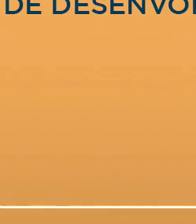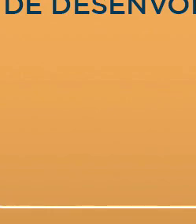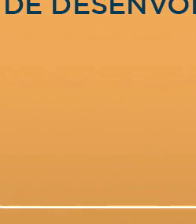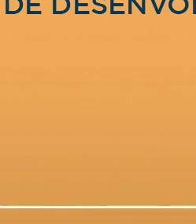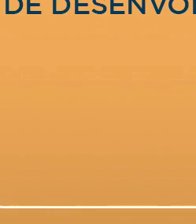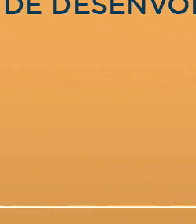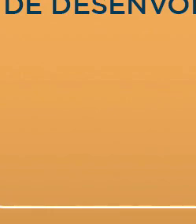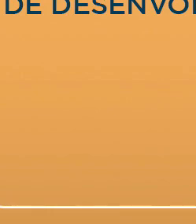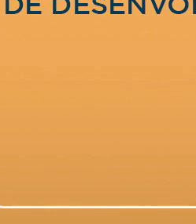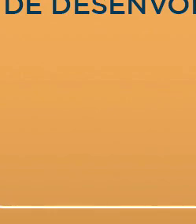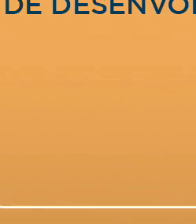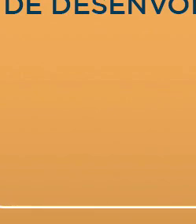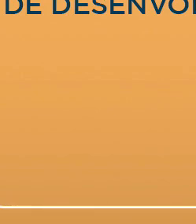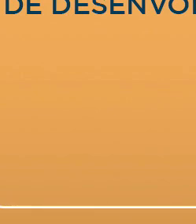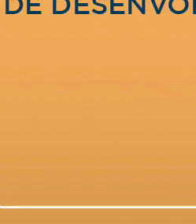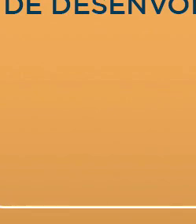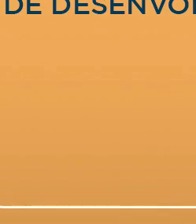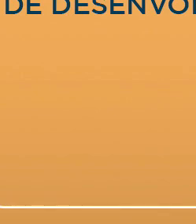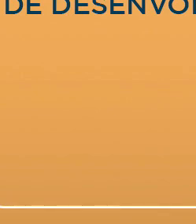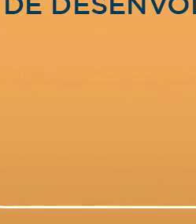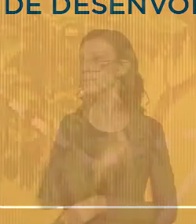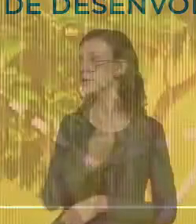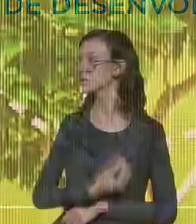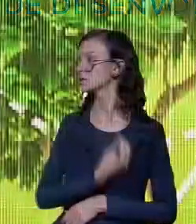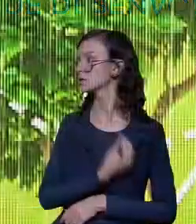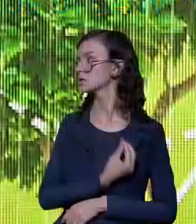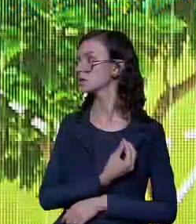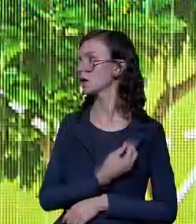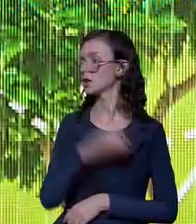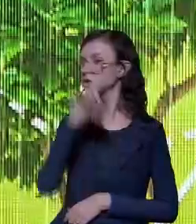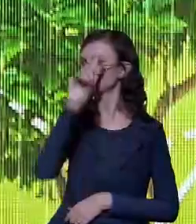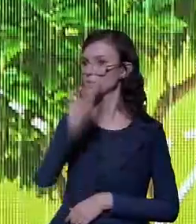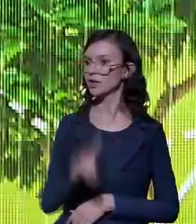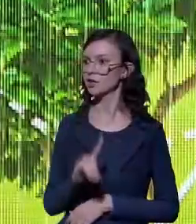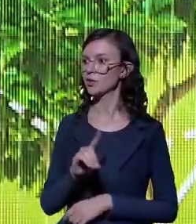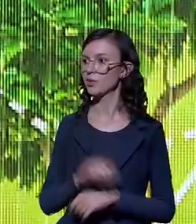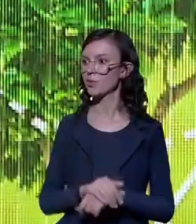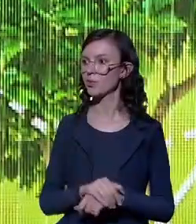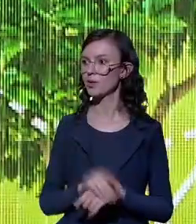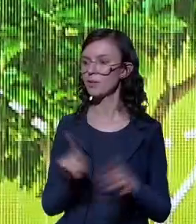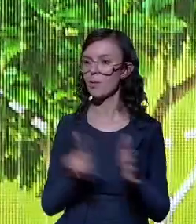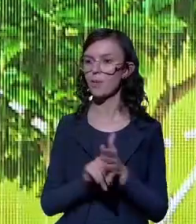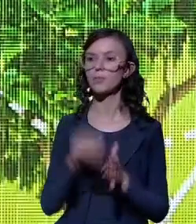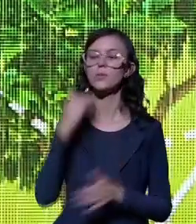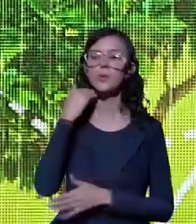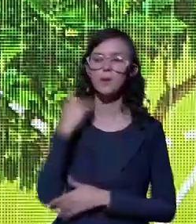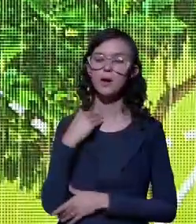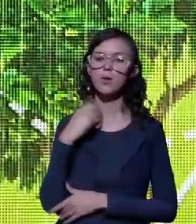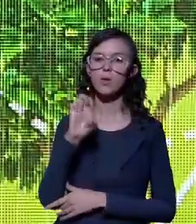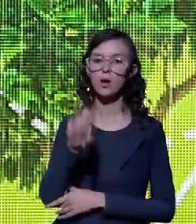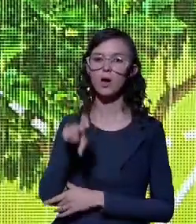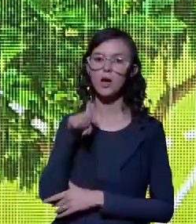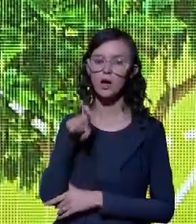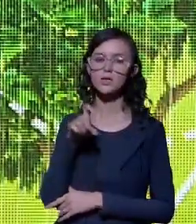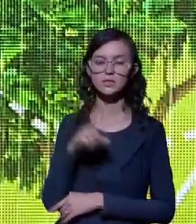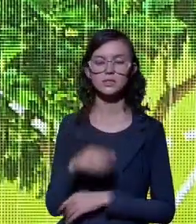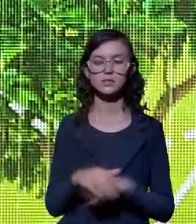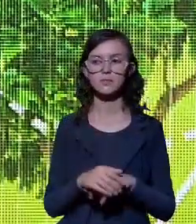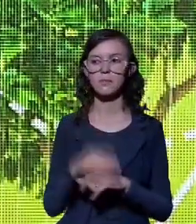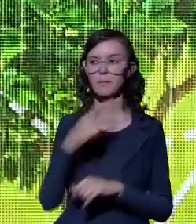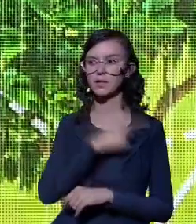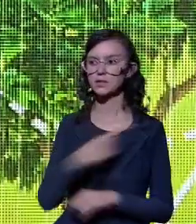nós temos a presença da diretora Liani Lemos, daquele banco, ex-presidente do BRDE, que está aqui